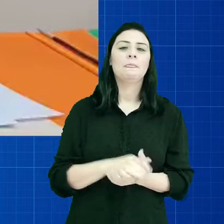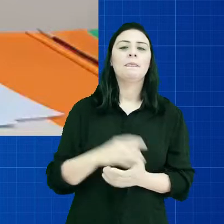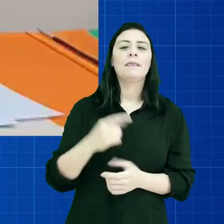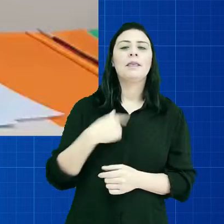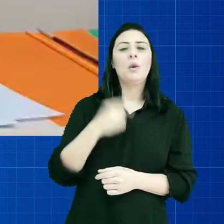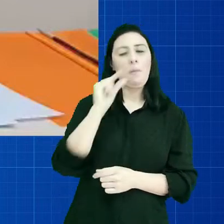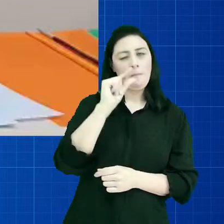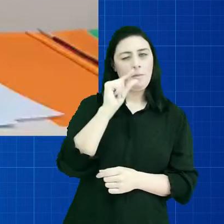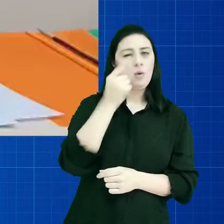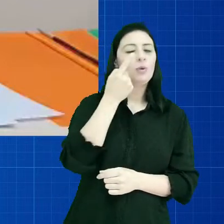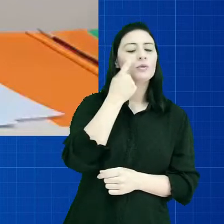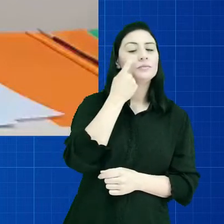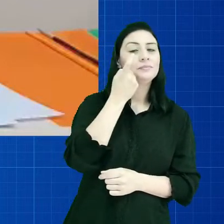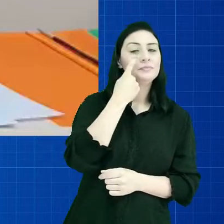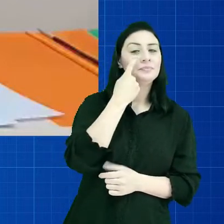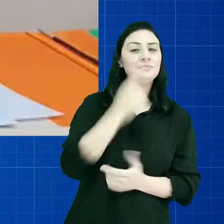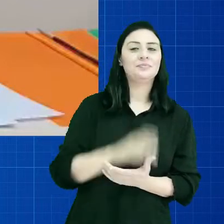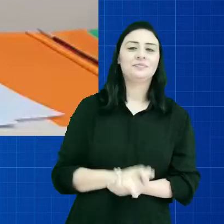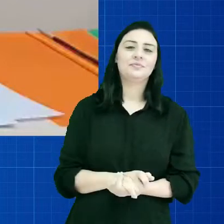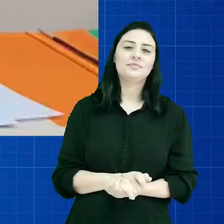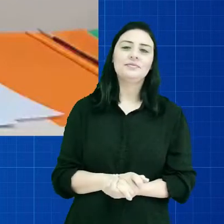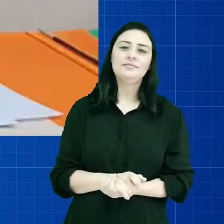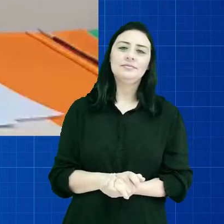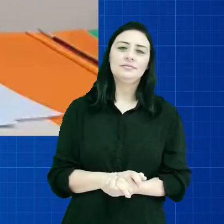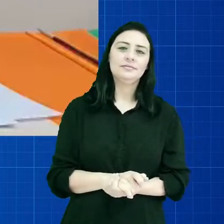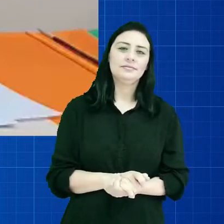A gente vê como é que fica.